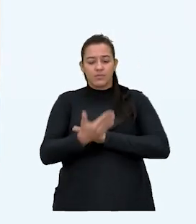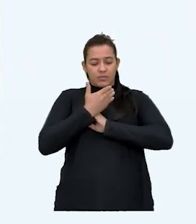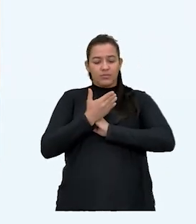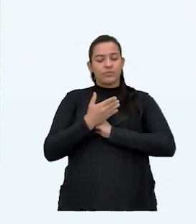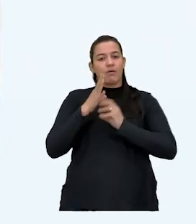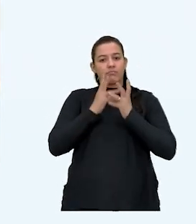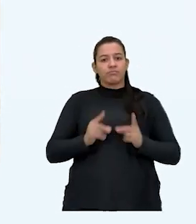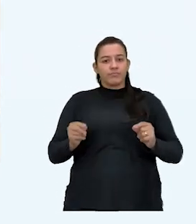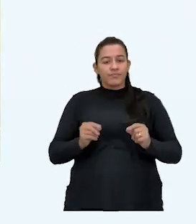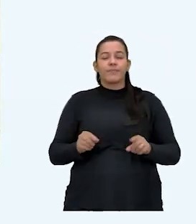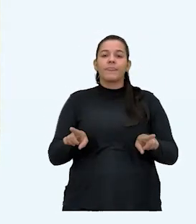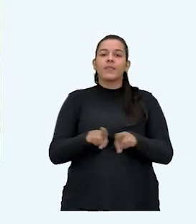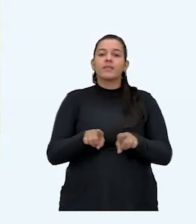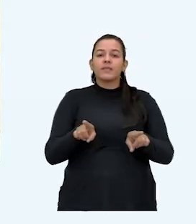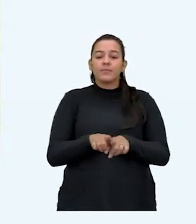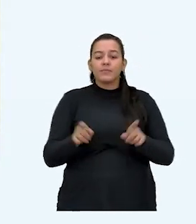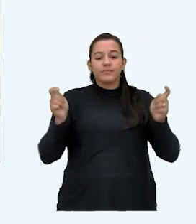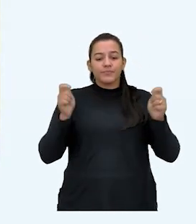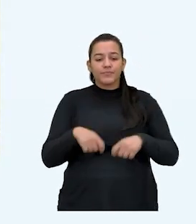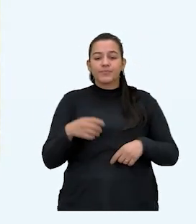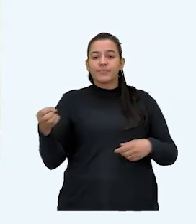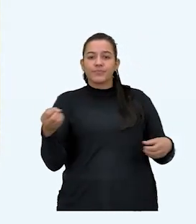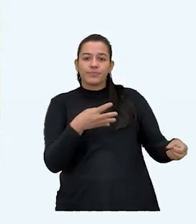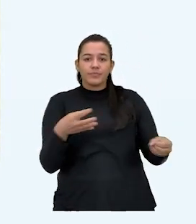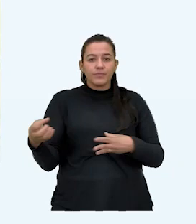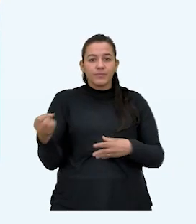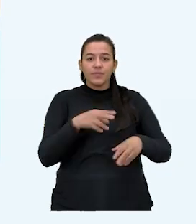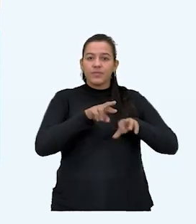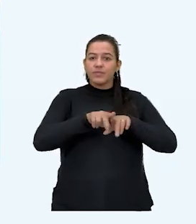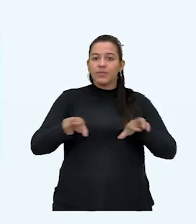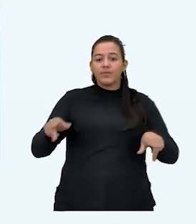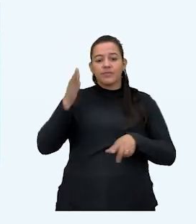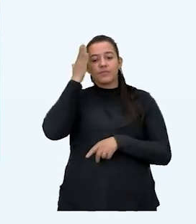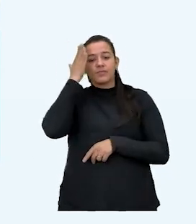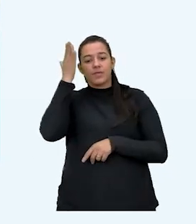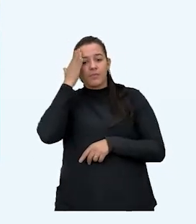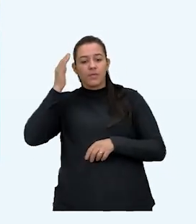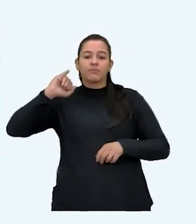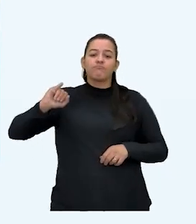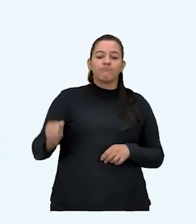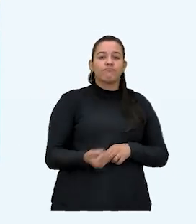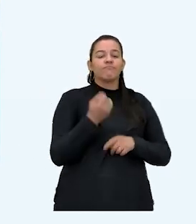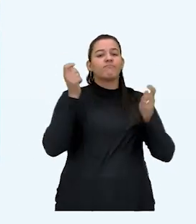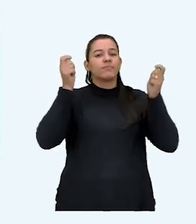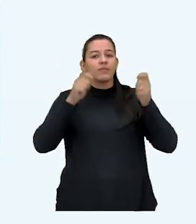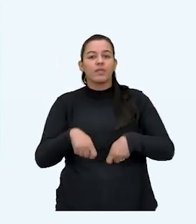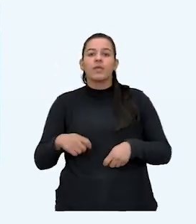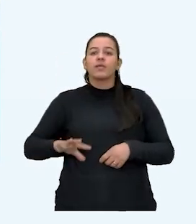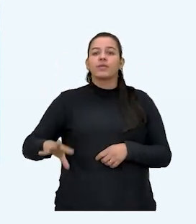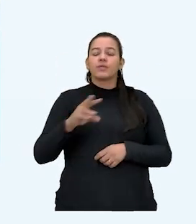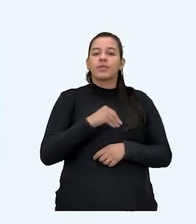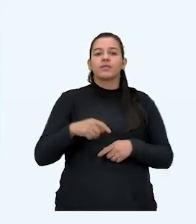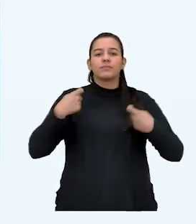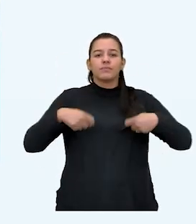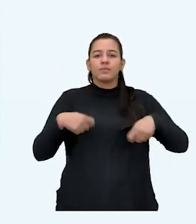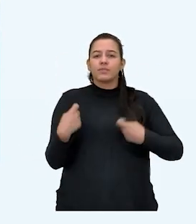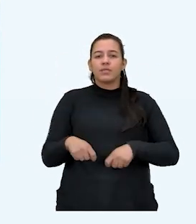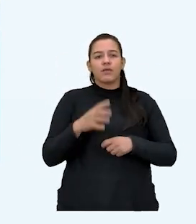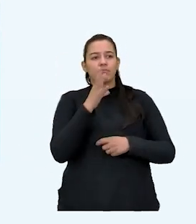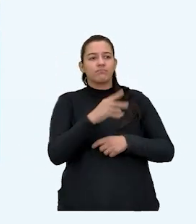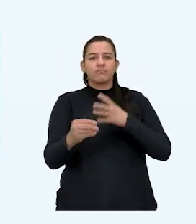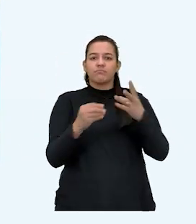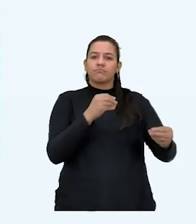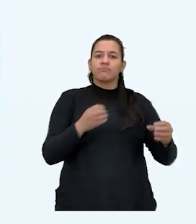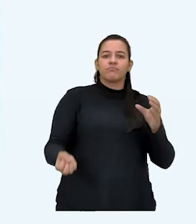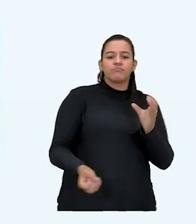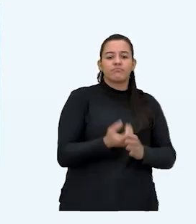problema, mas também isso fez com que novos saberes e competências fossem necessários para essas soluções serem